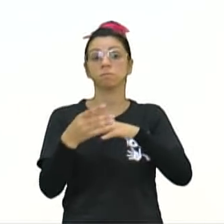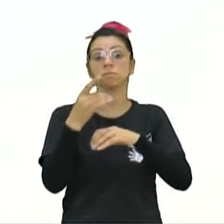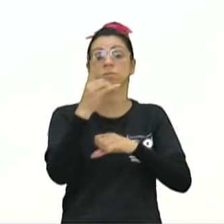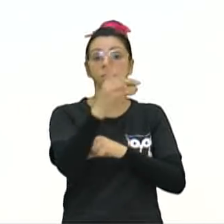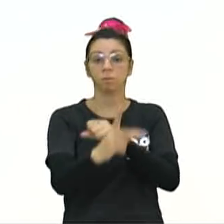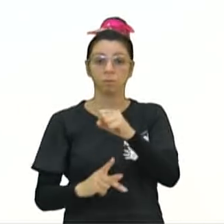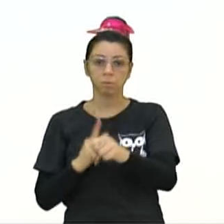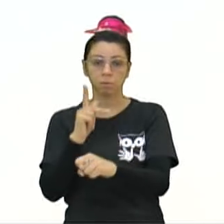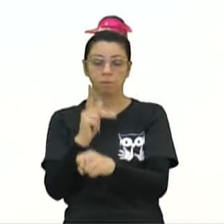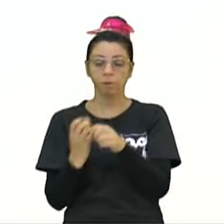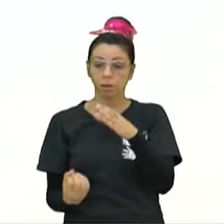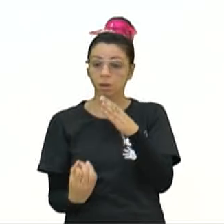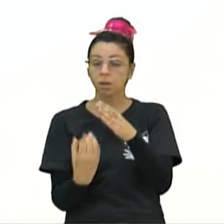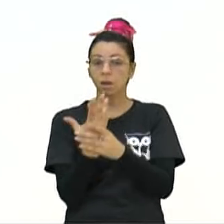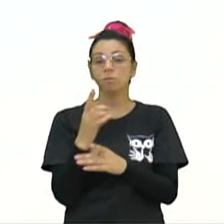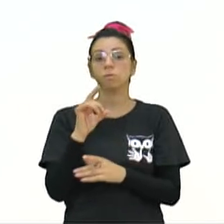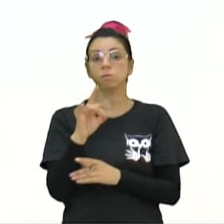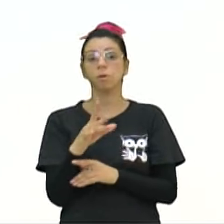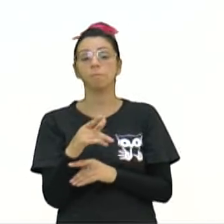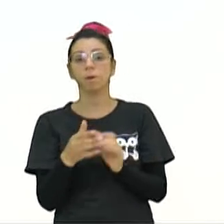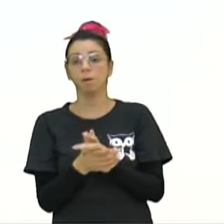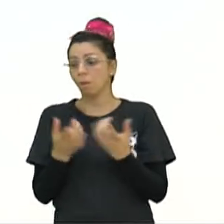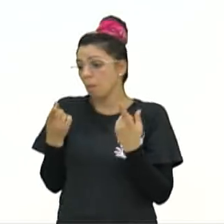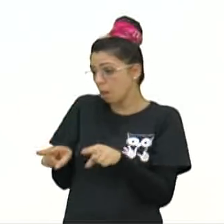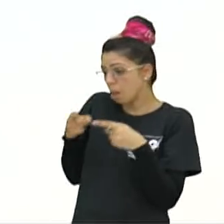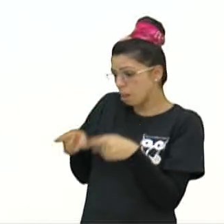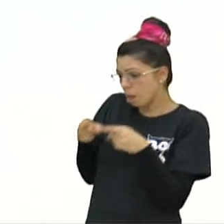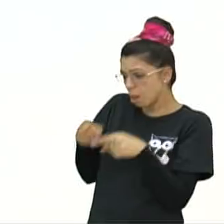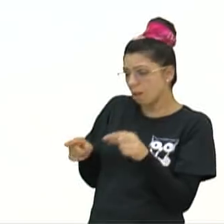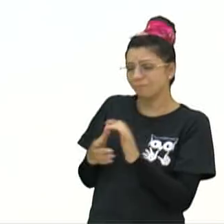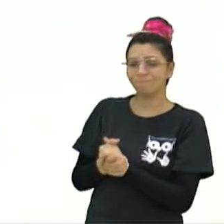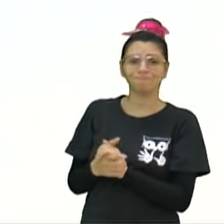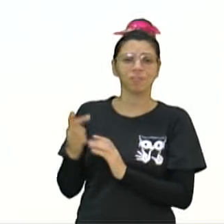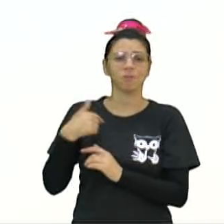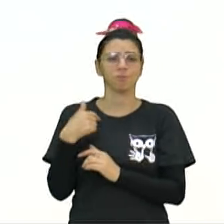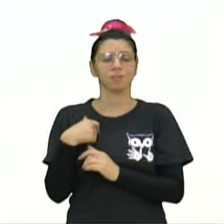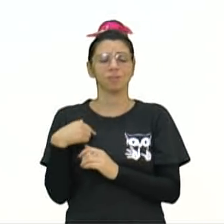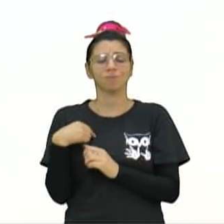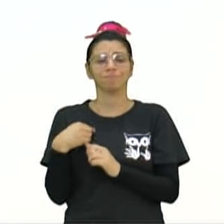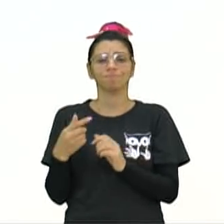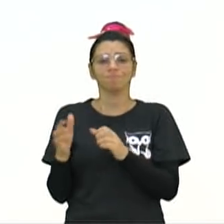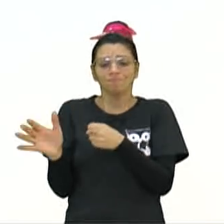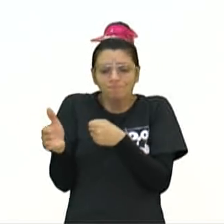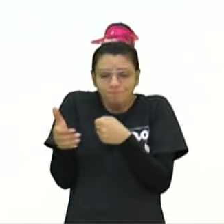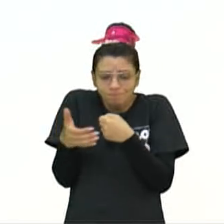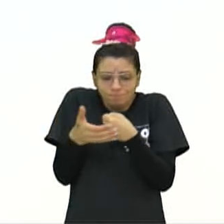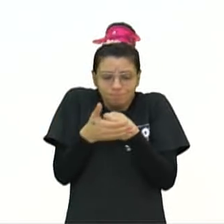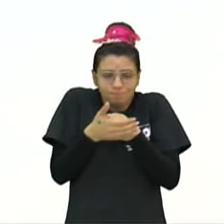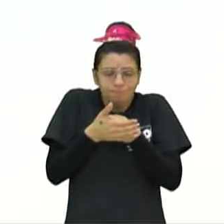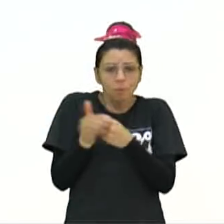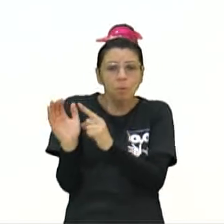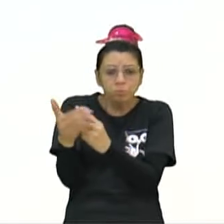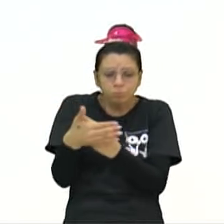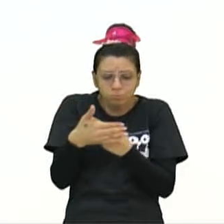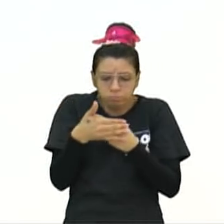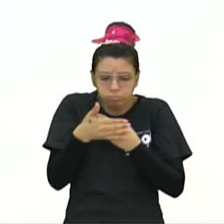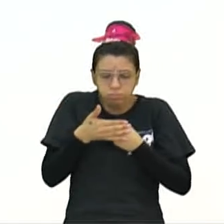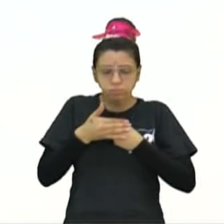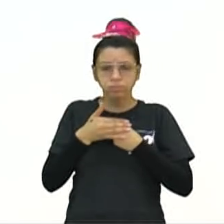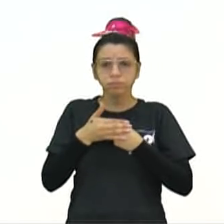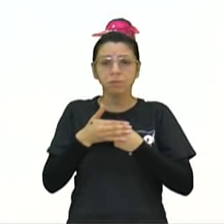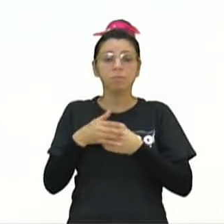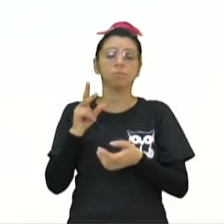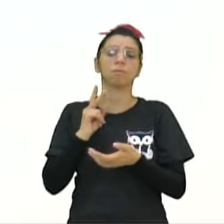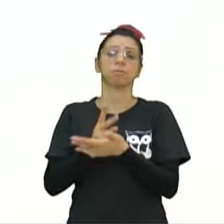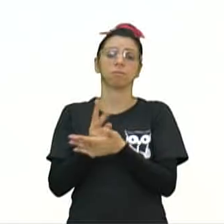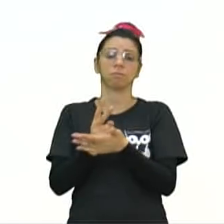para me zoar. Quando vi, queria enfiar minha cabeça em um buraco e me esconder para sempre. Mas não